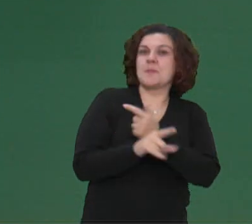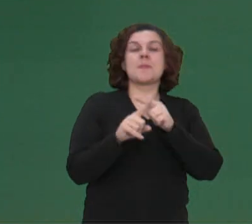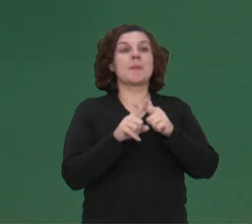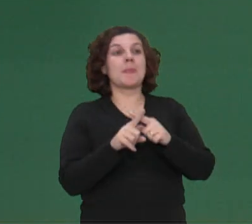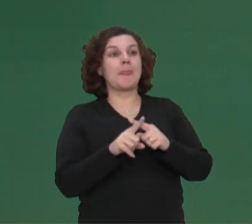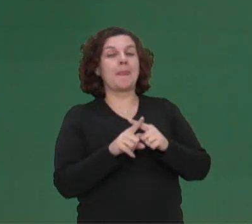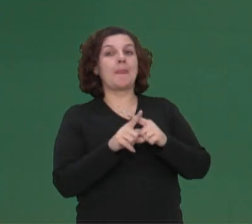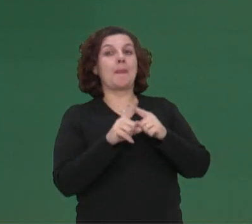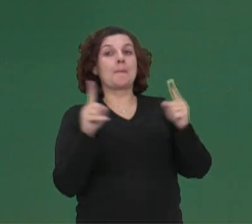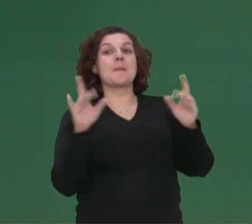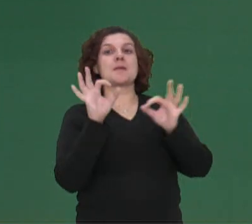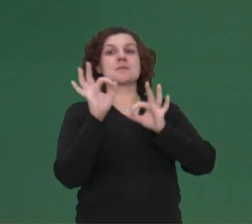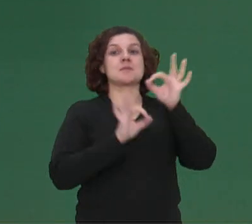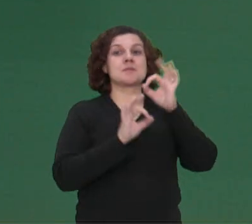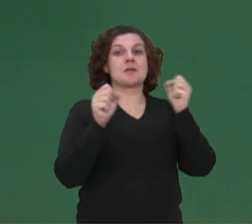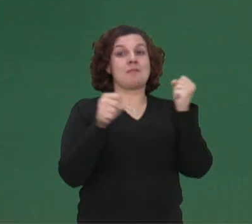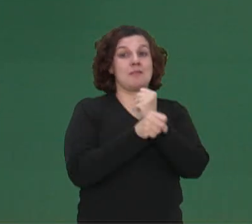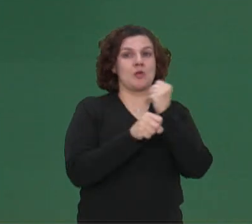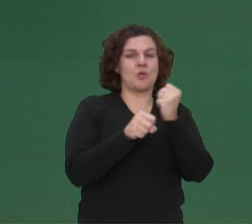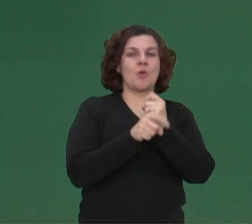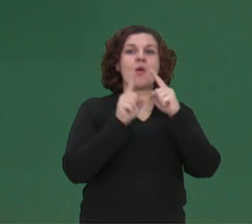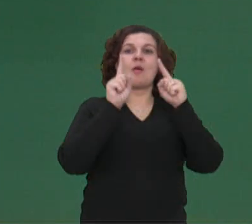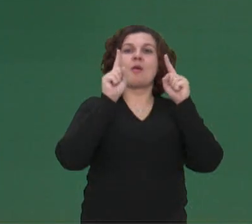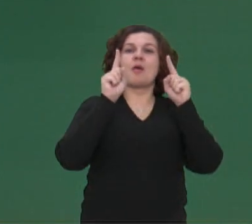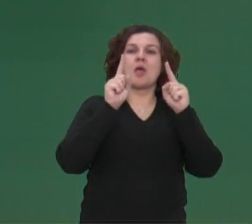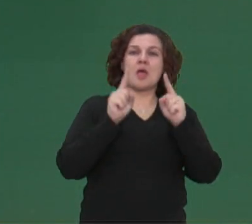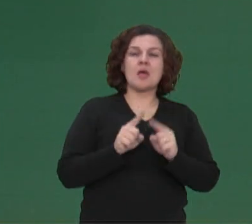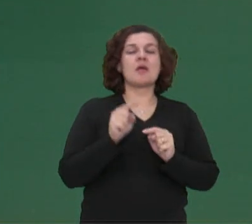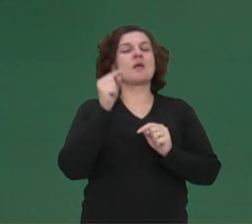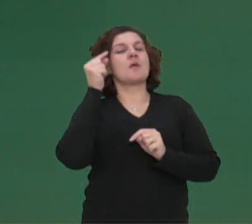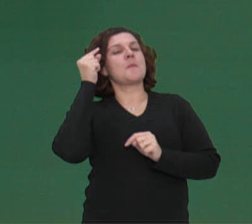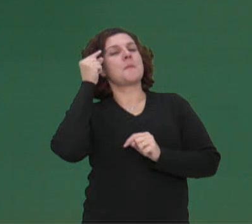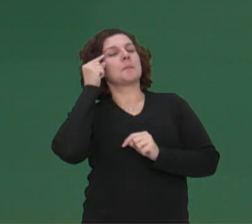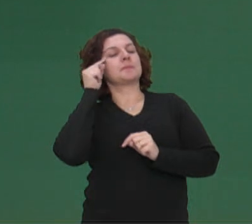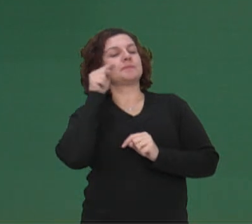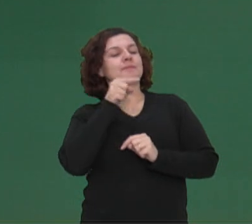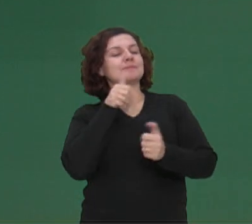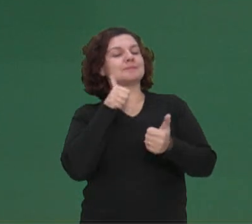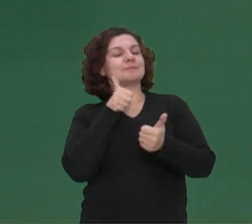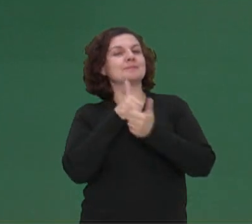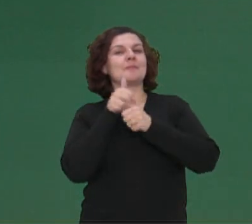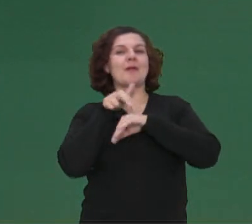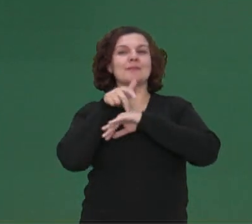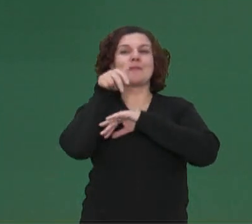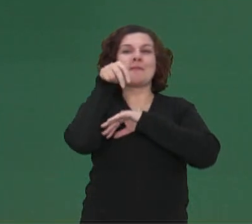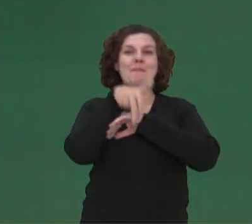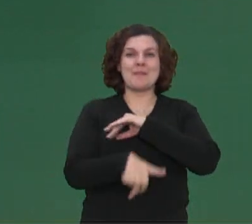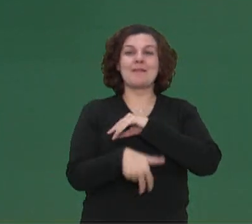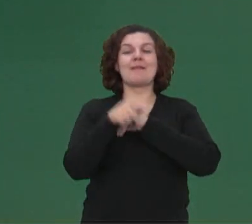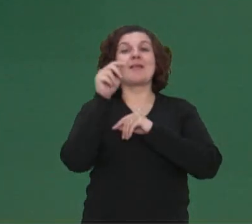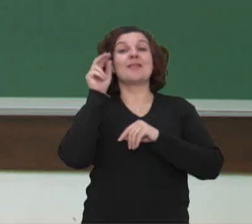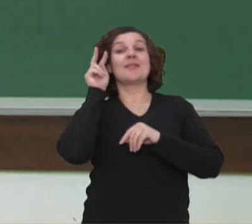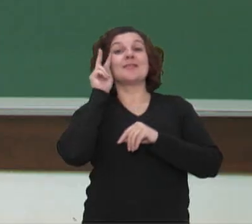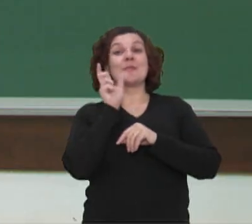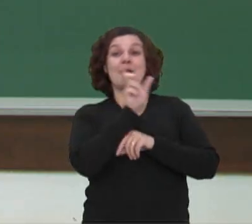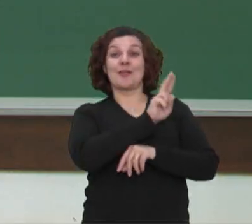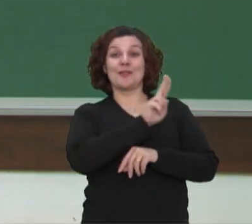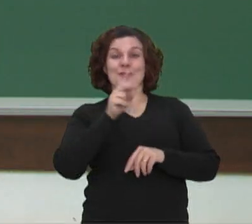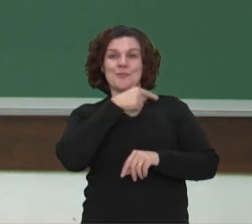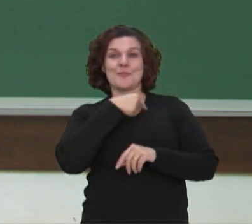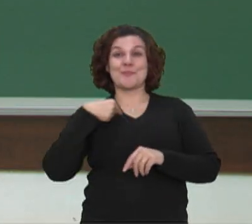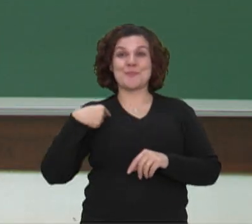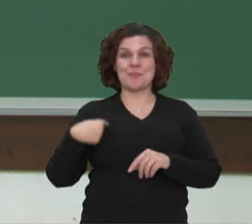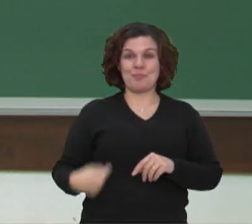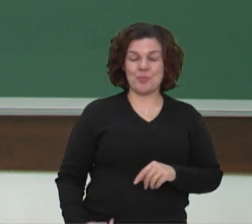Porque não é elevada a infraestrutura. Mas eu fiz propositalmente a menção da China, porque a China